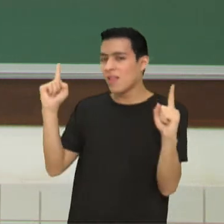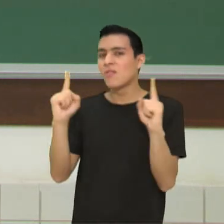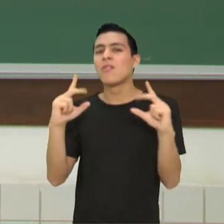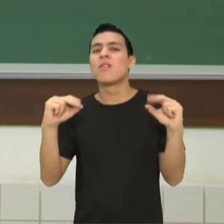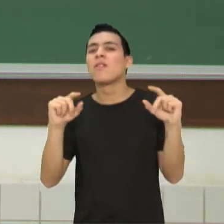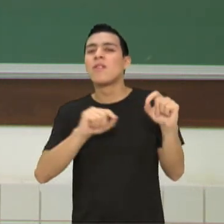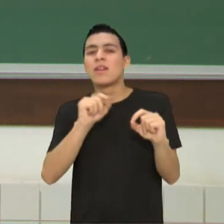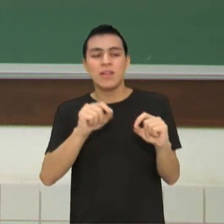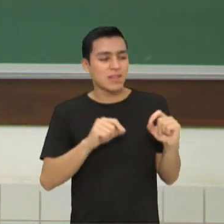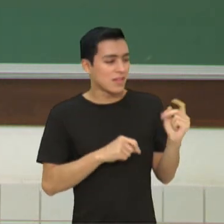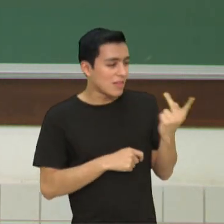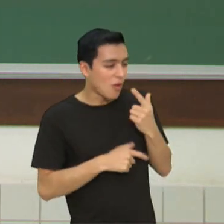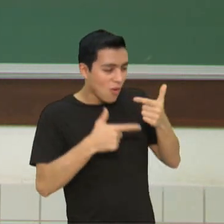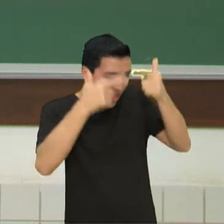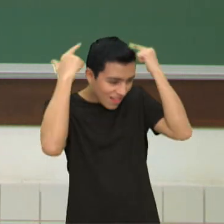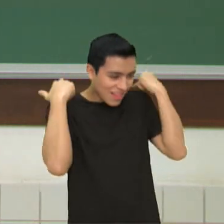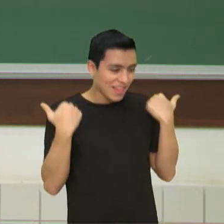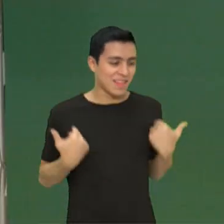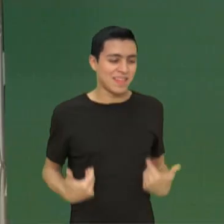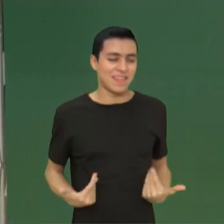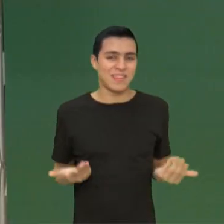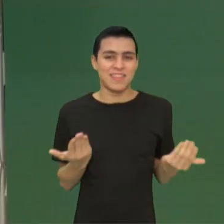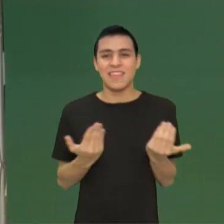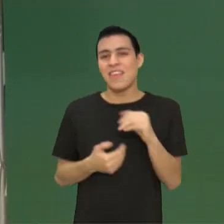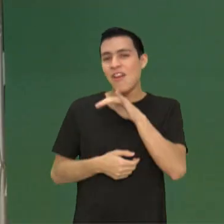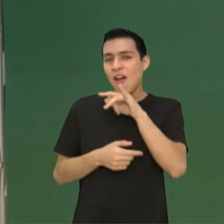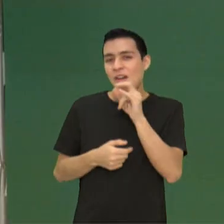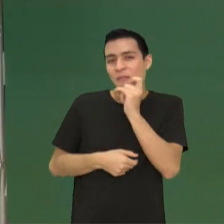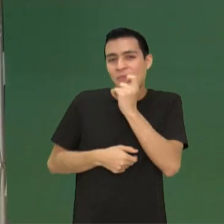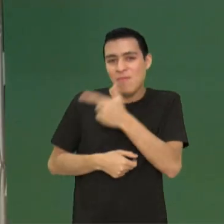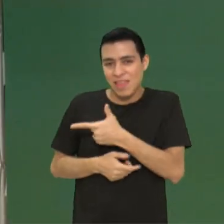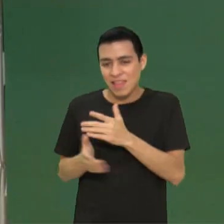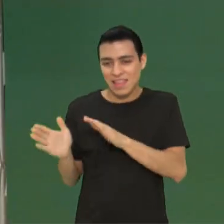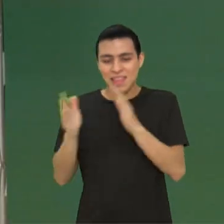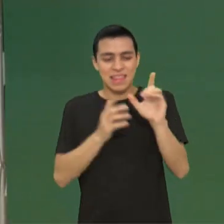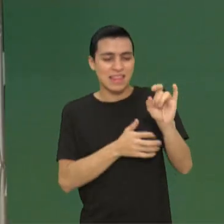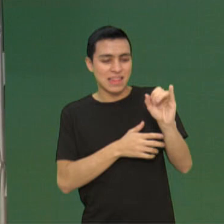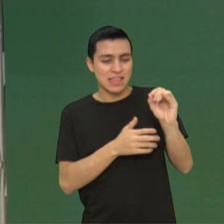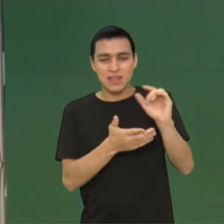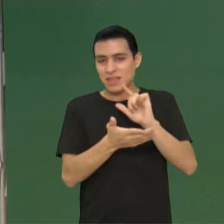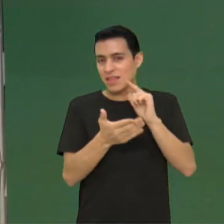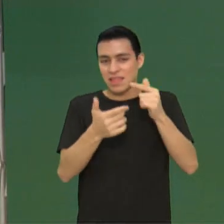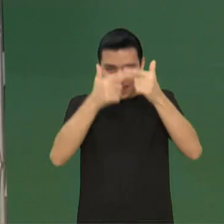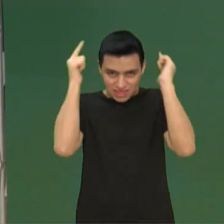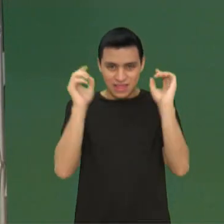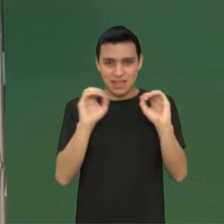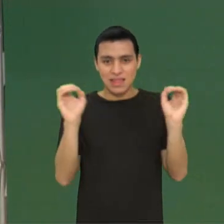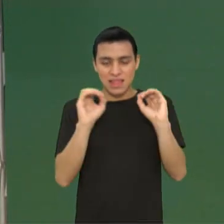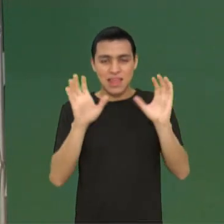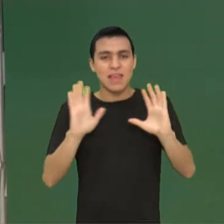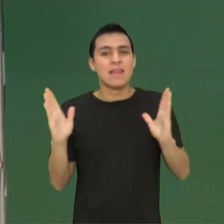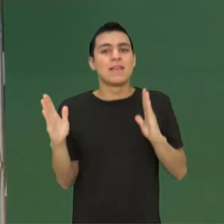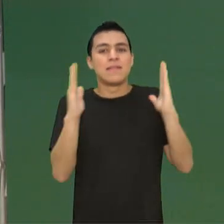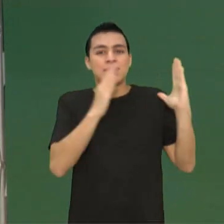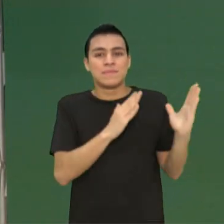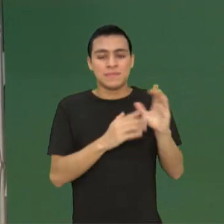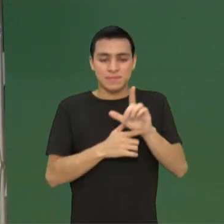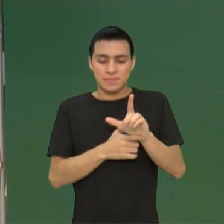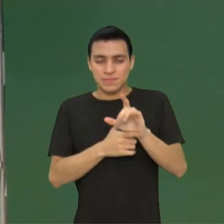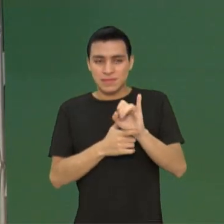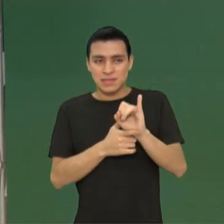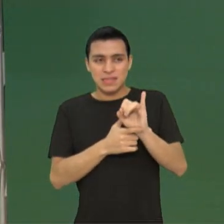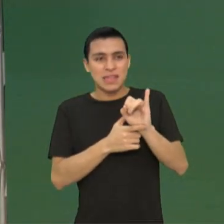Lisossomos. Horrível, né? Mas, gente, liso não tem nada a ver com liso, nem com crespo. Tem a ver com